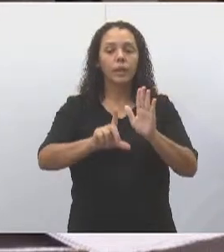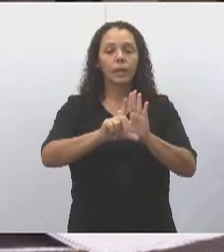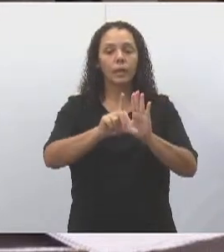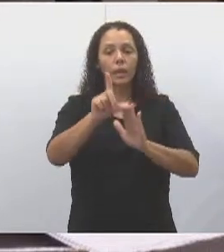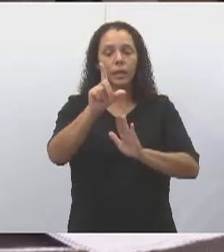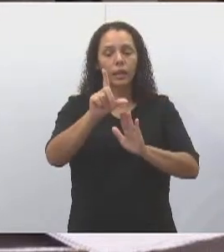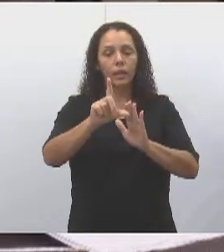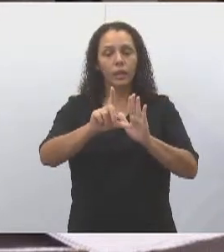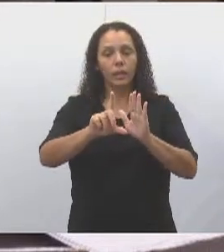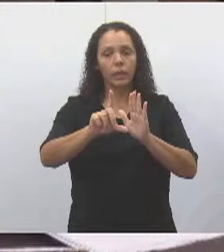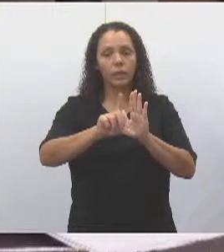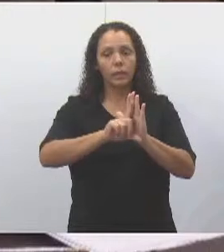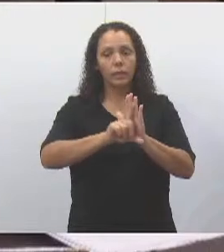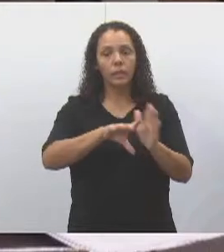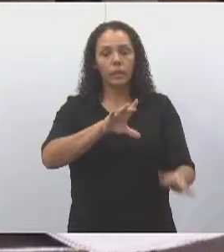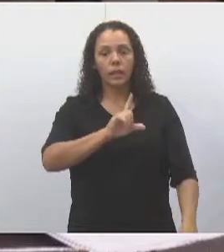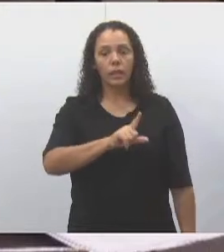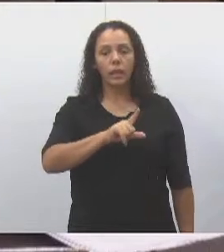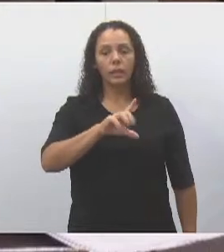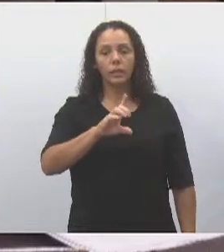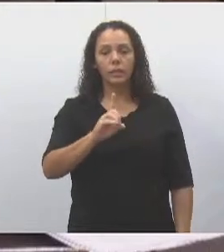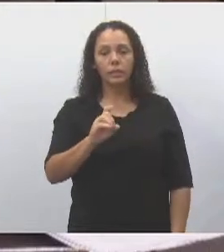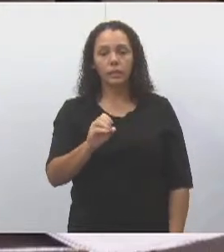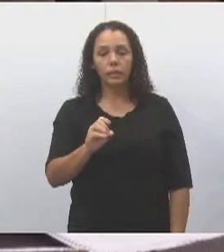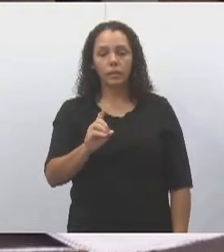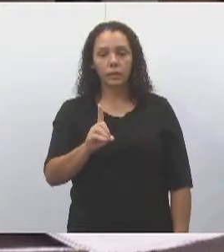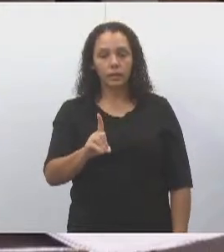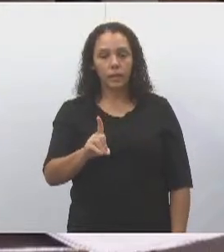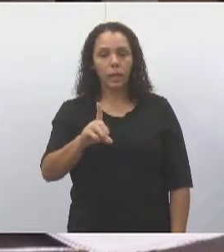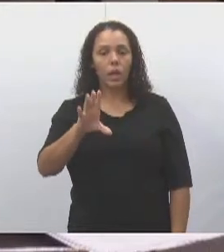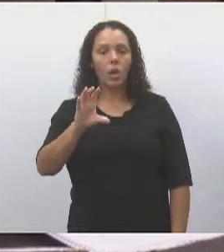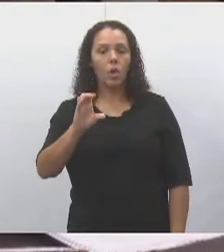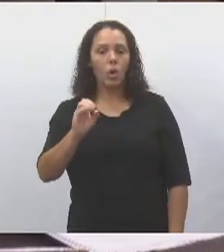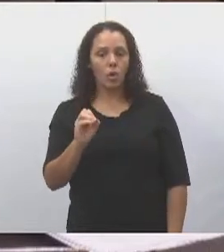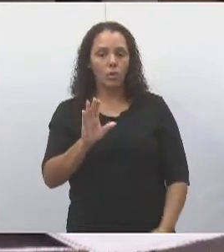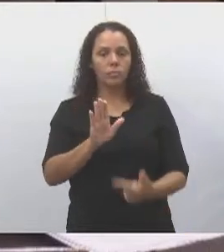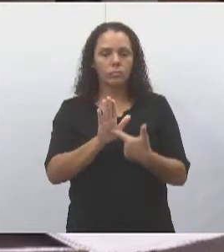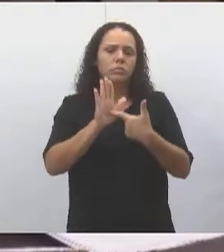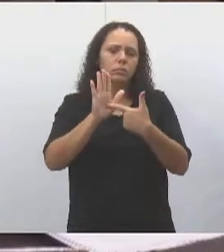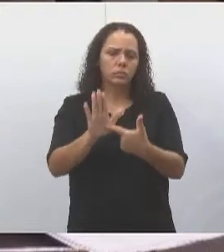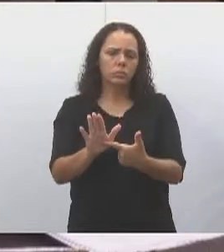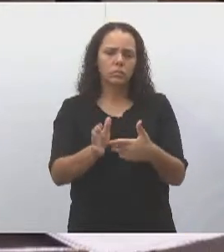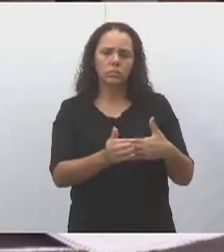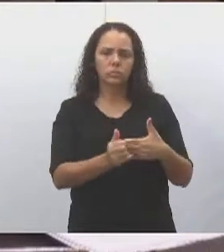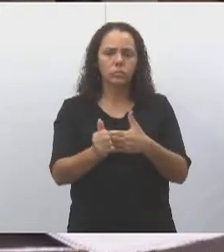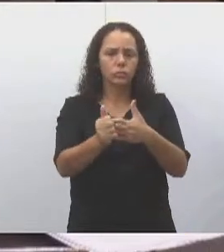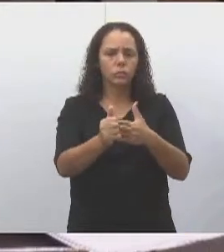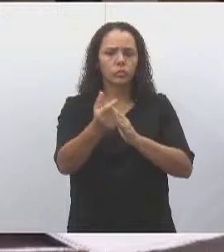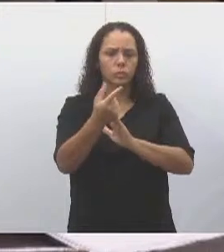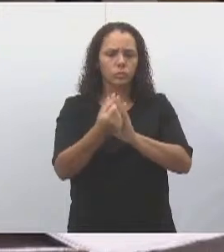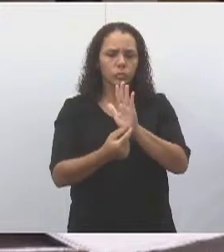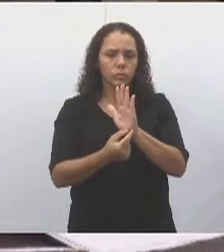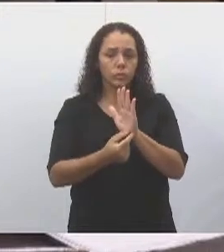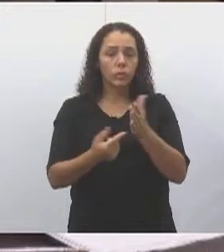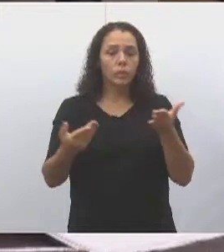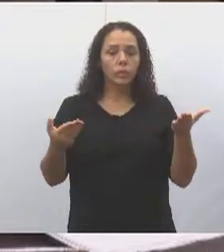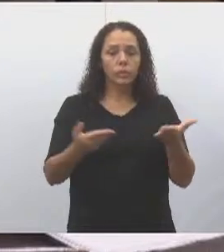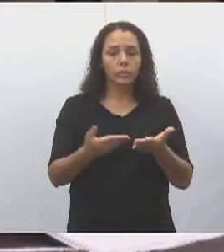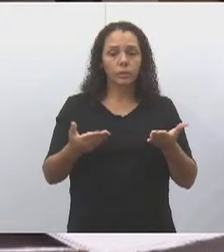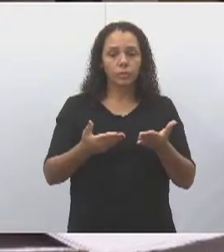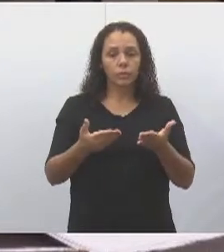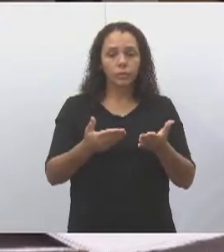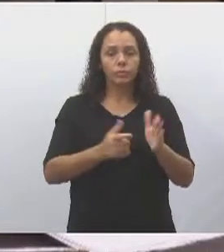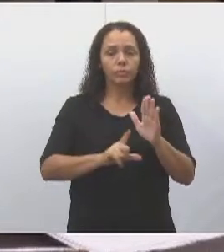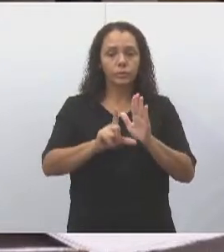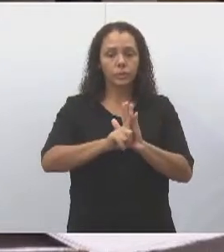que seria aquela que orienta, né, que dá as diretrizes orçamentárias. E agora, a LOA, como dizem, né,